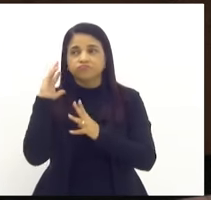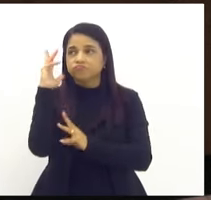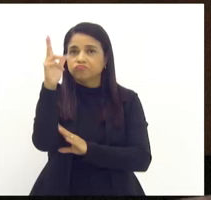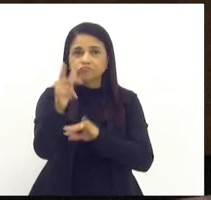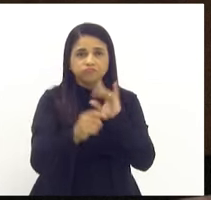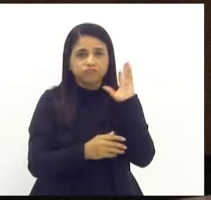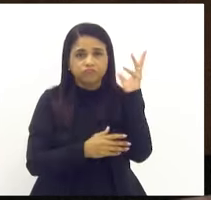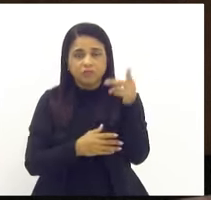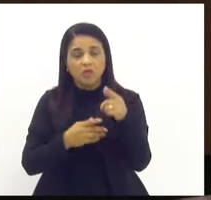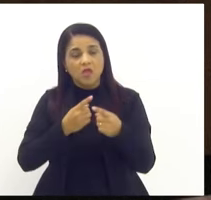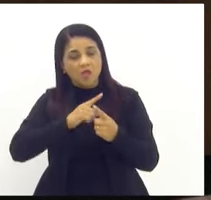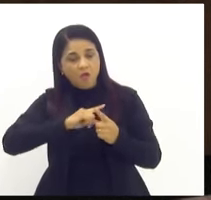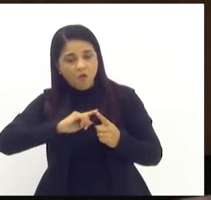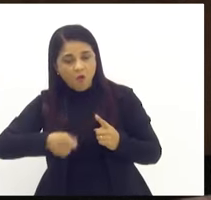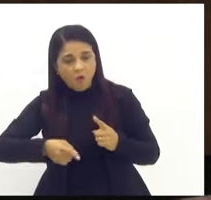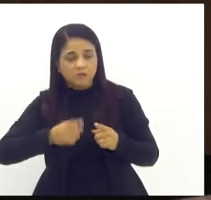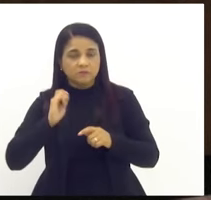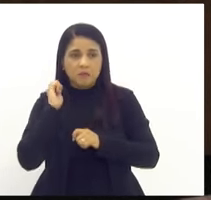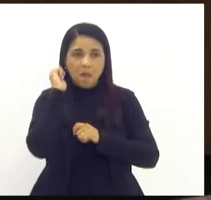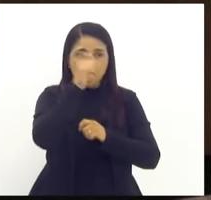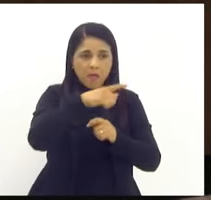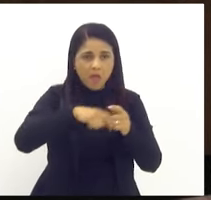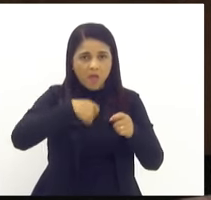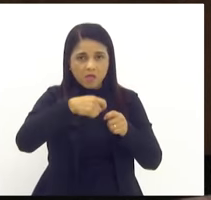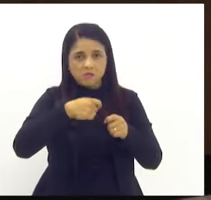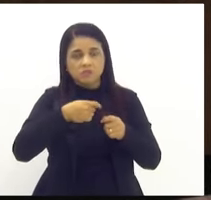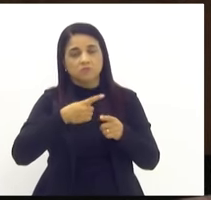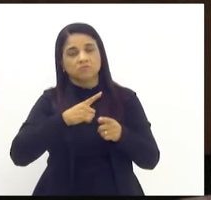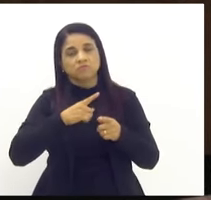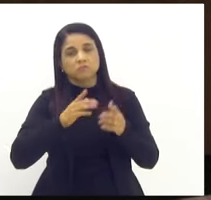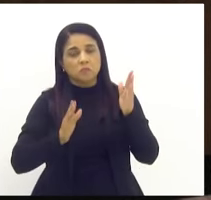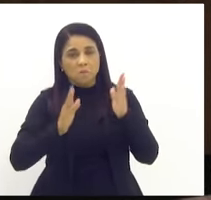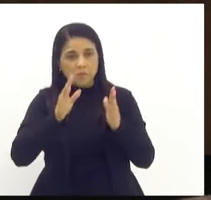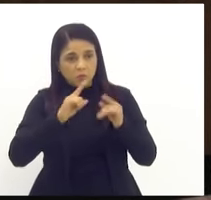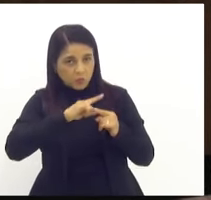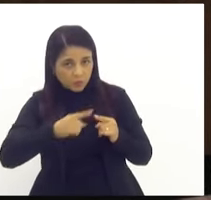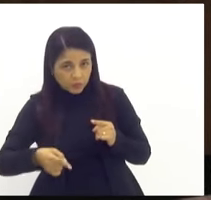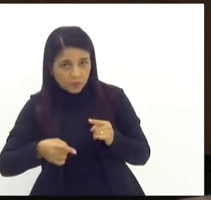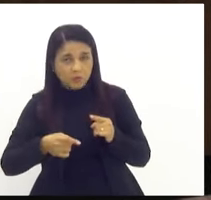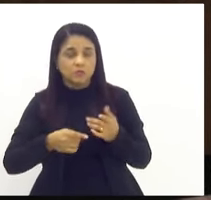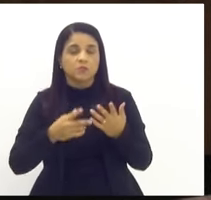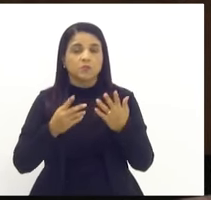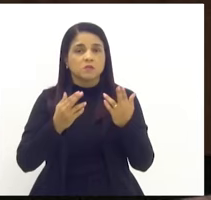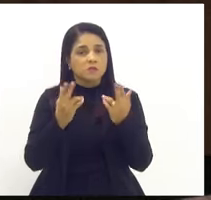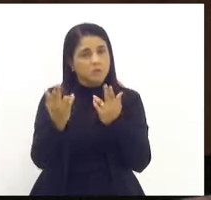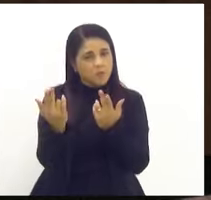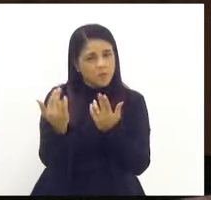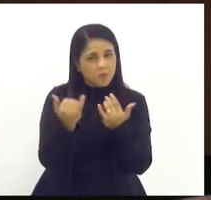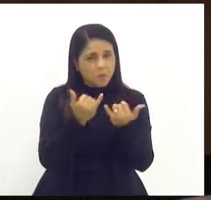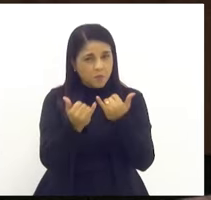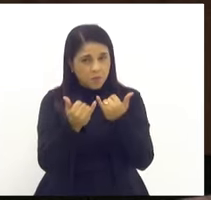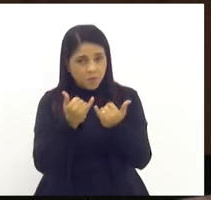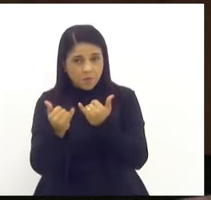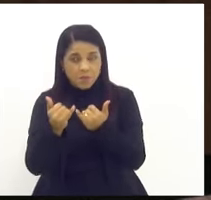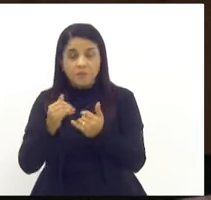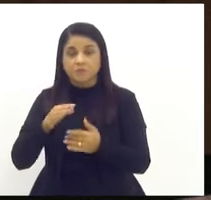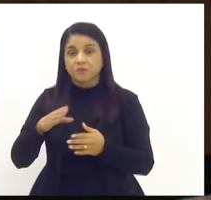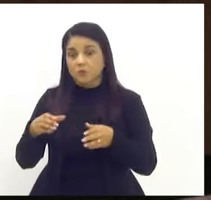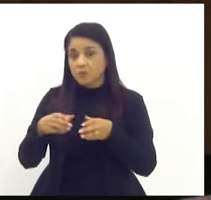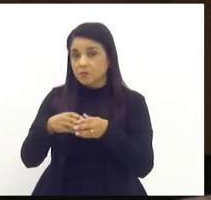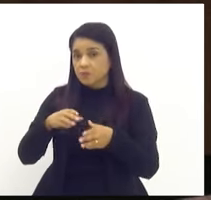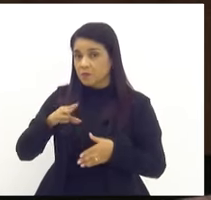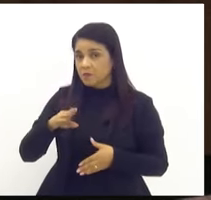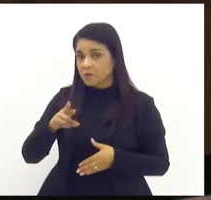combater a pesca e Caça predatória e similar entre outras e a brigada ela tem prestado um